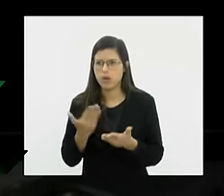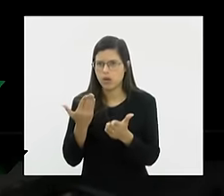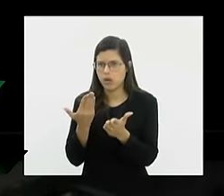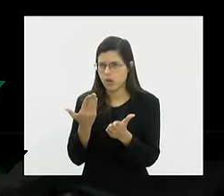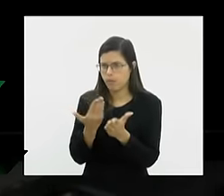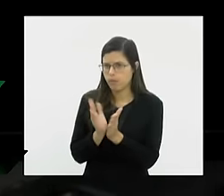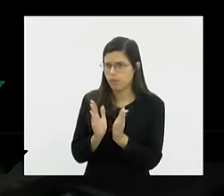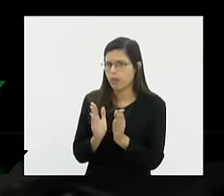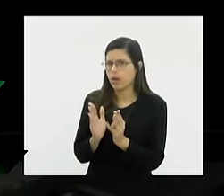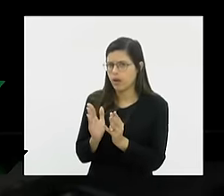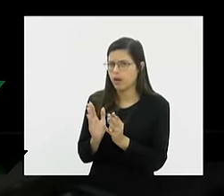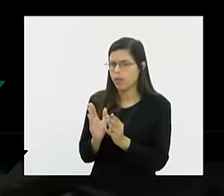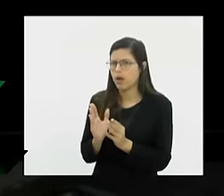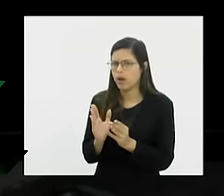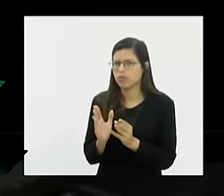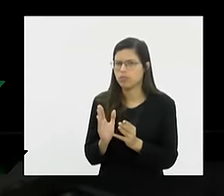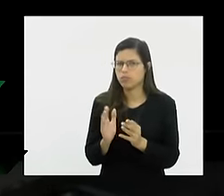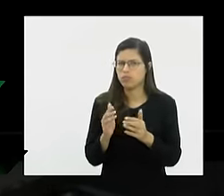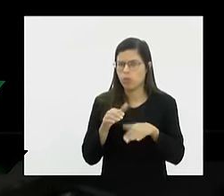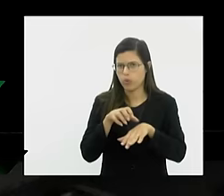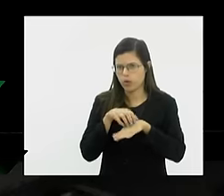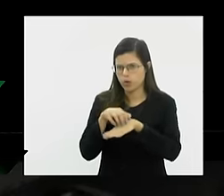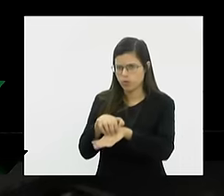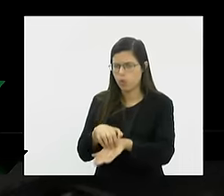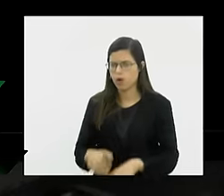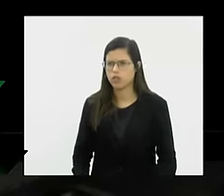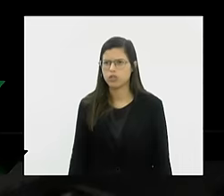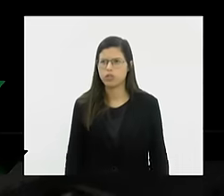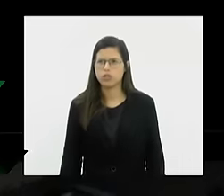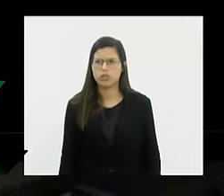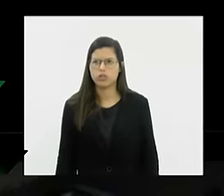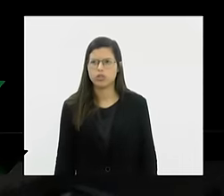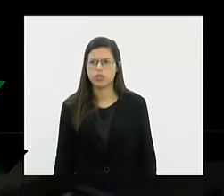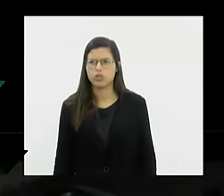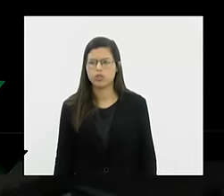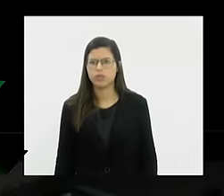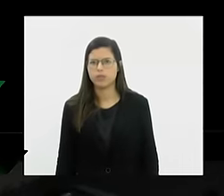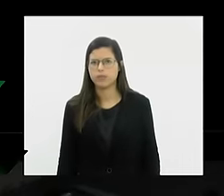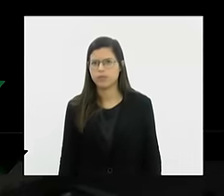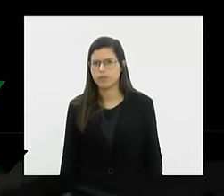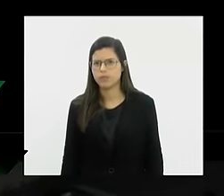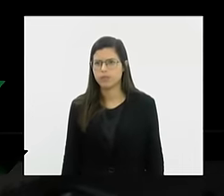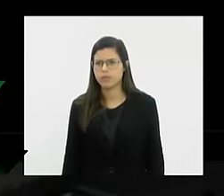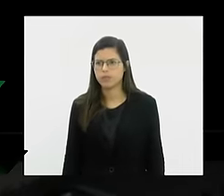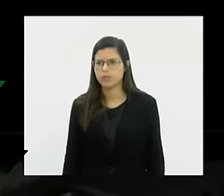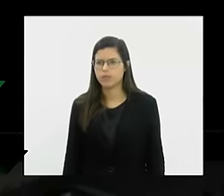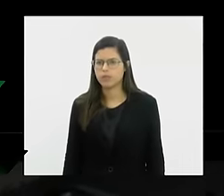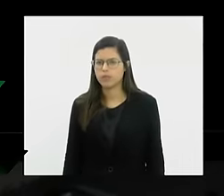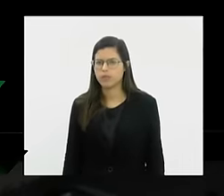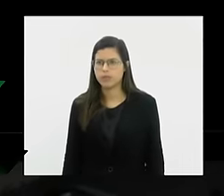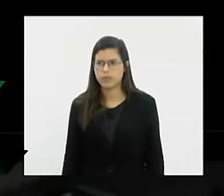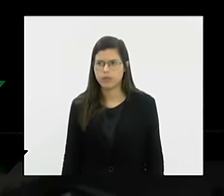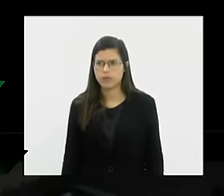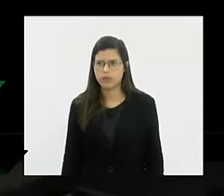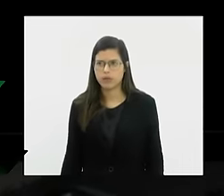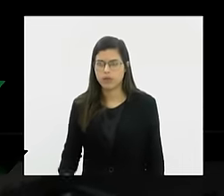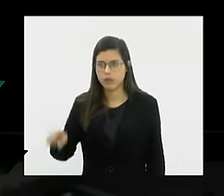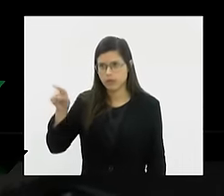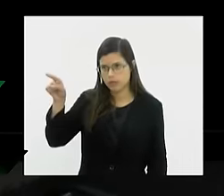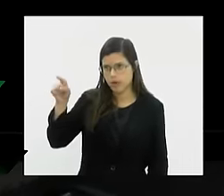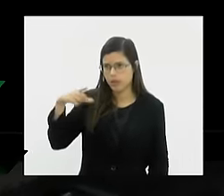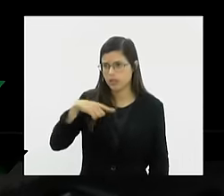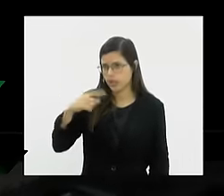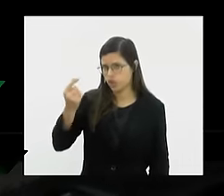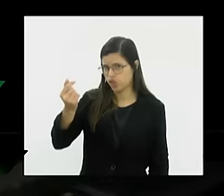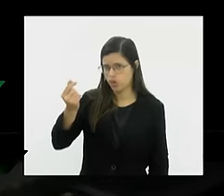da STPL, então, trago logo minha chave para a concessionária, porque o jeito que vai ficar aqui não vai dar pra gente não. Lá tá o